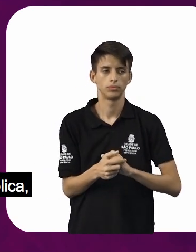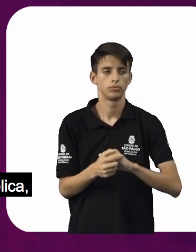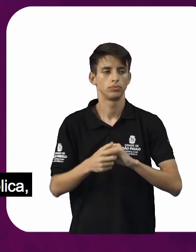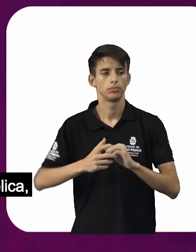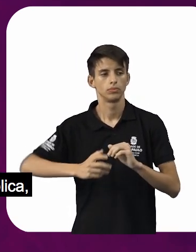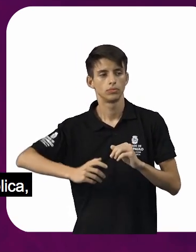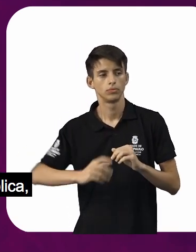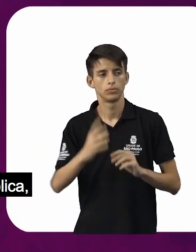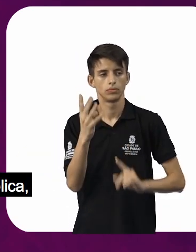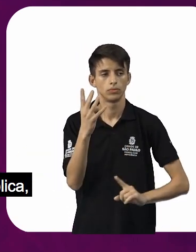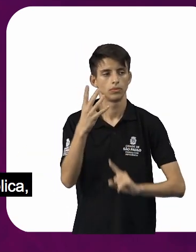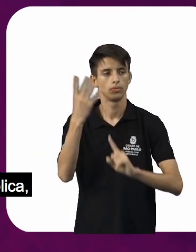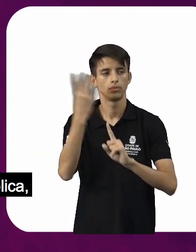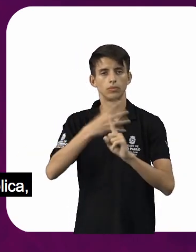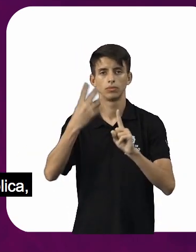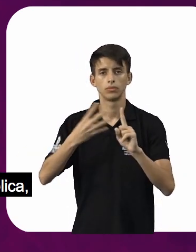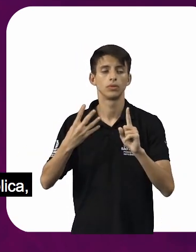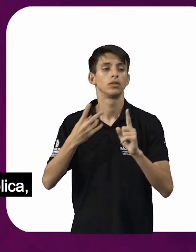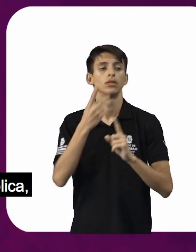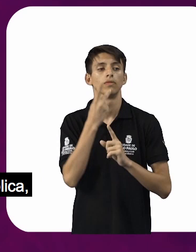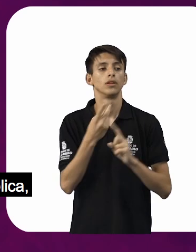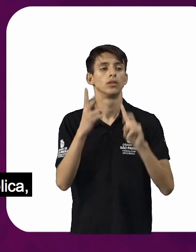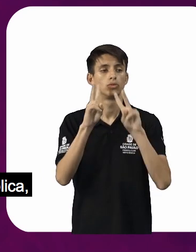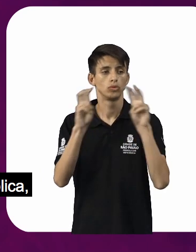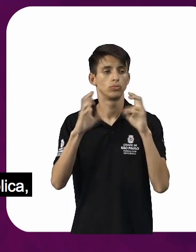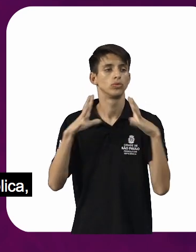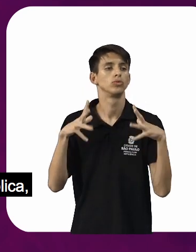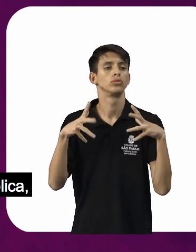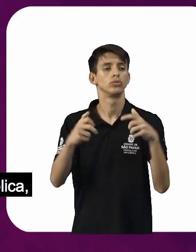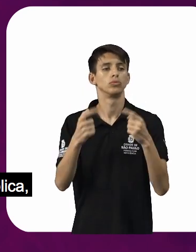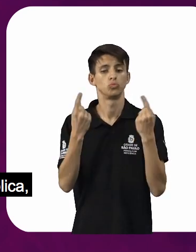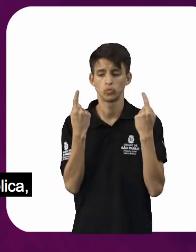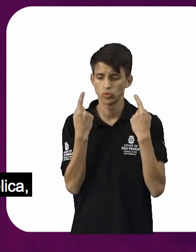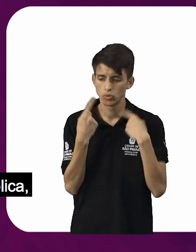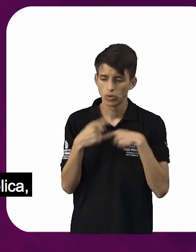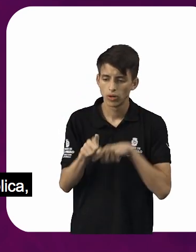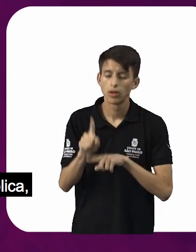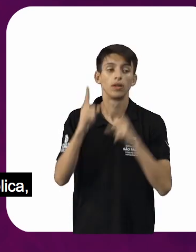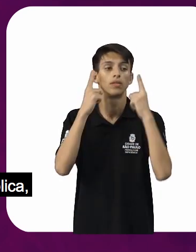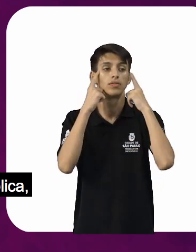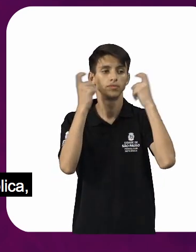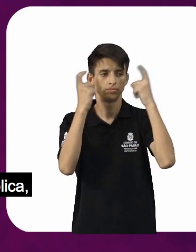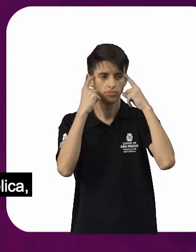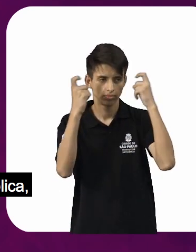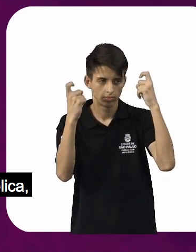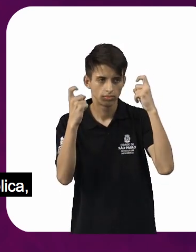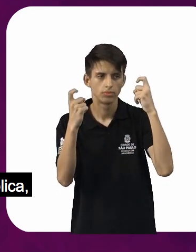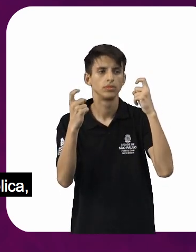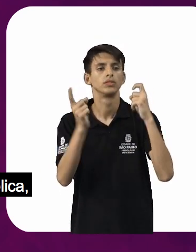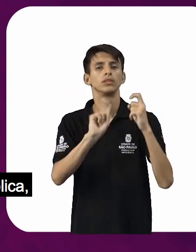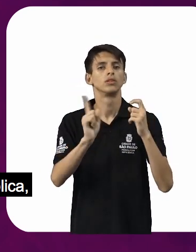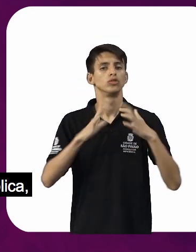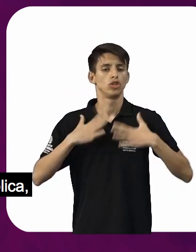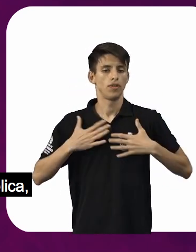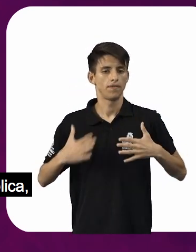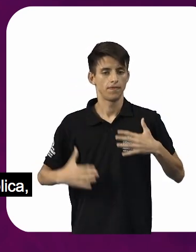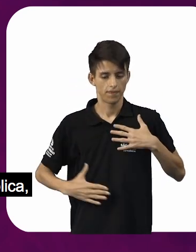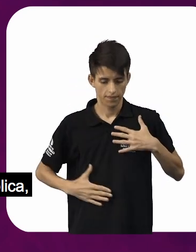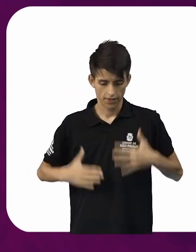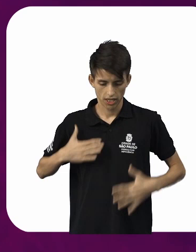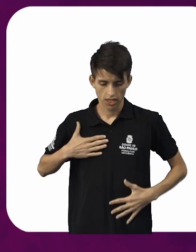Lotti. LGBTfobia, como eu mencionei, se refere, então, a toda discriminação e violência. Violência entenda-se não só física,